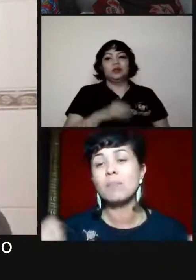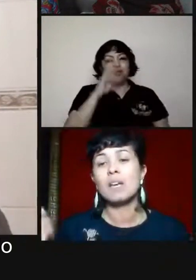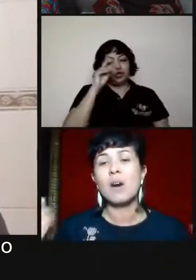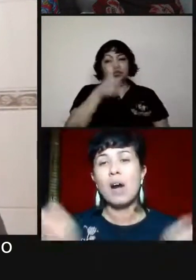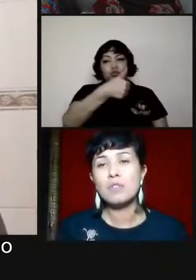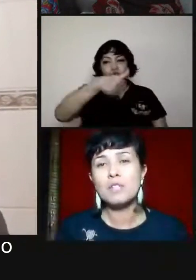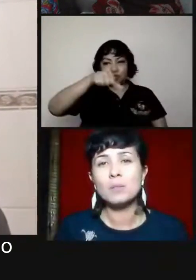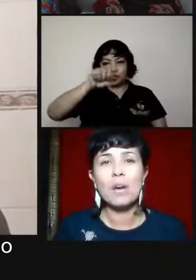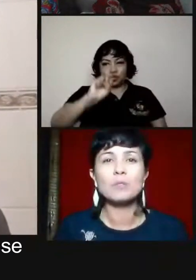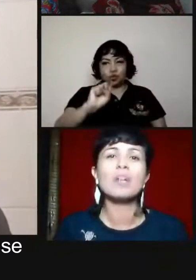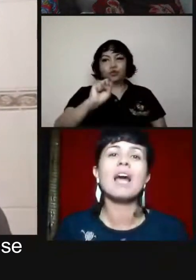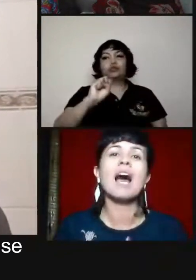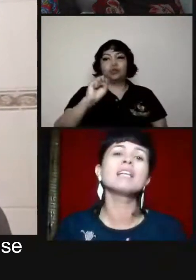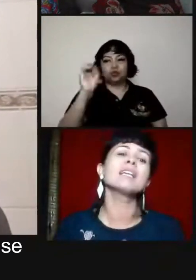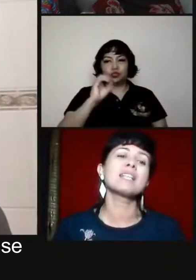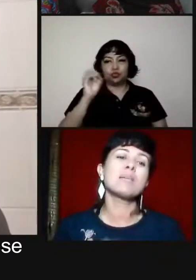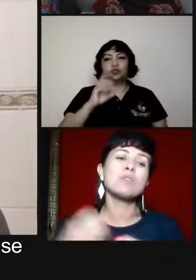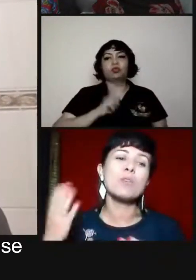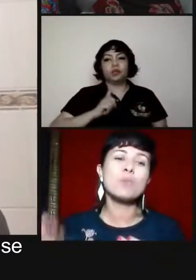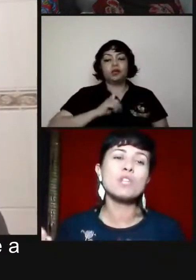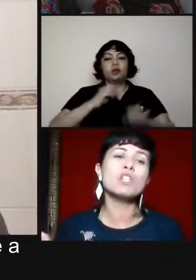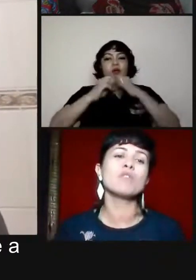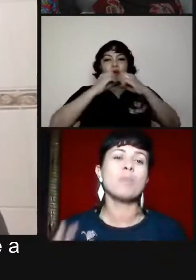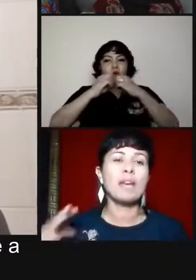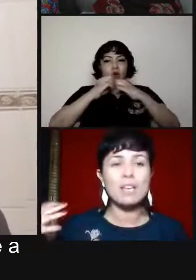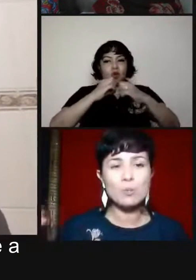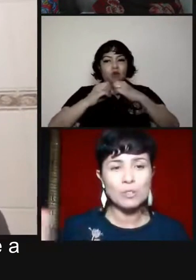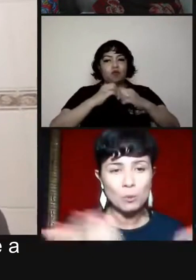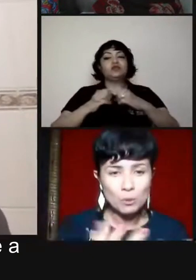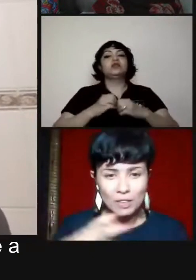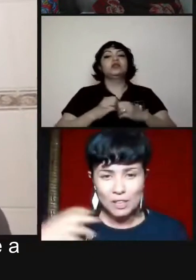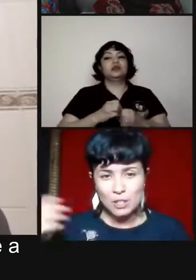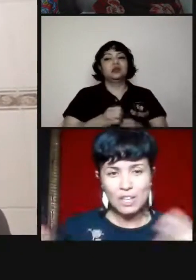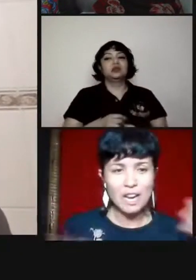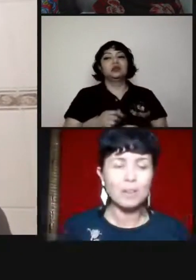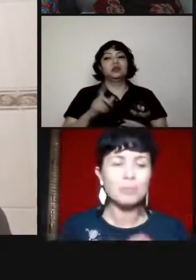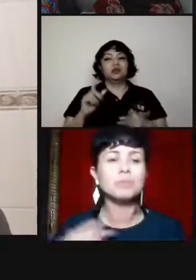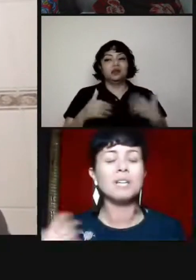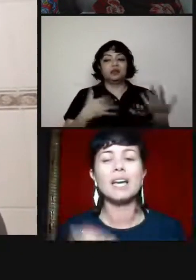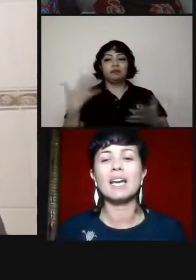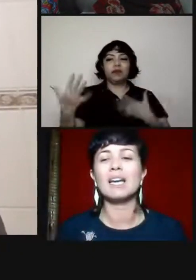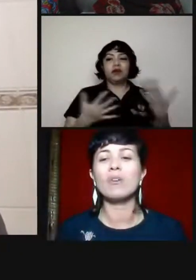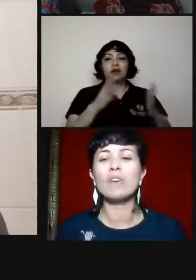tem a oficina do Eduardo Tornaghi, que é exatamente com esse objetivo, de pegar esse conteúdo todo aqui que a gente está